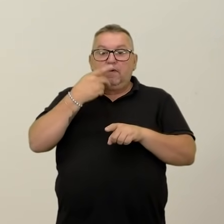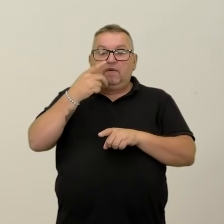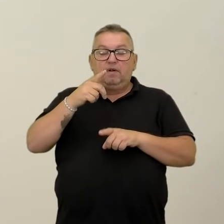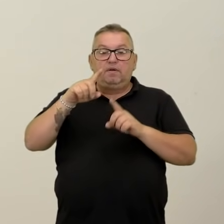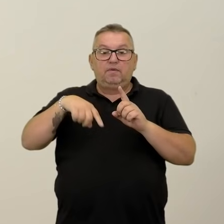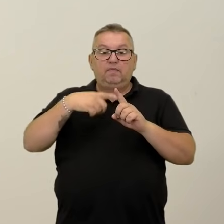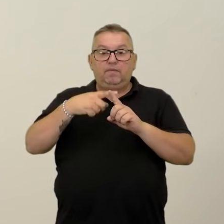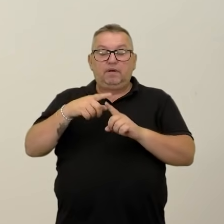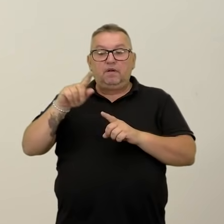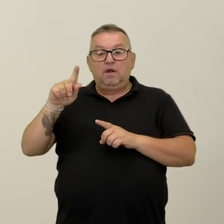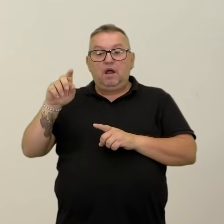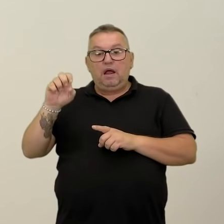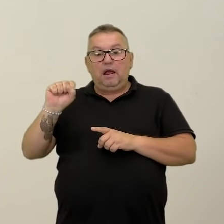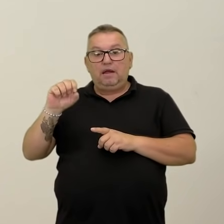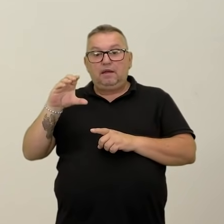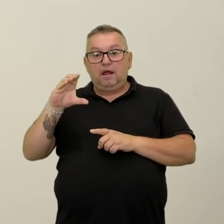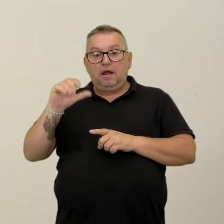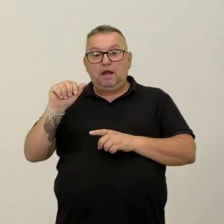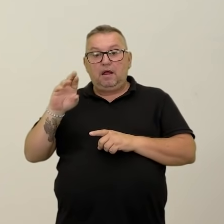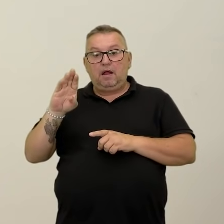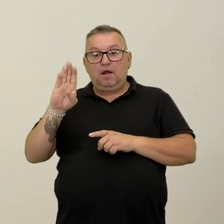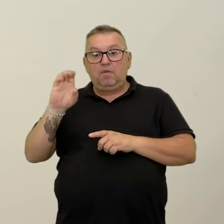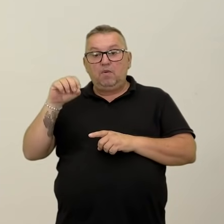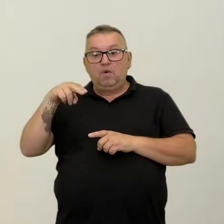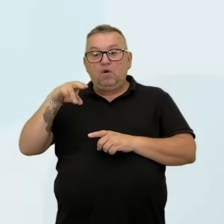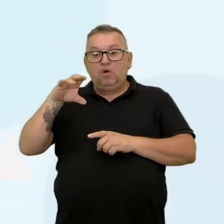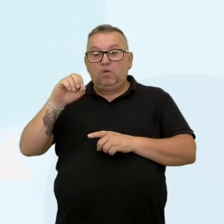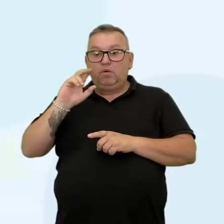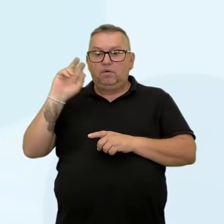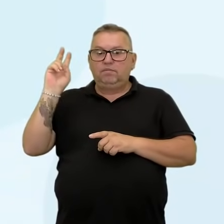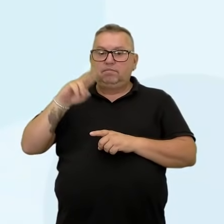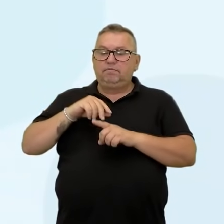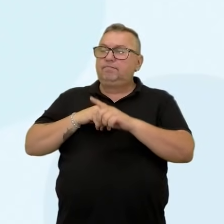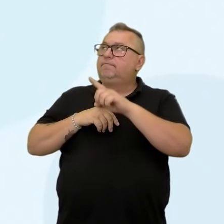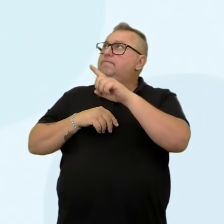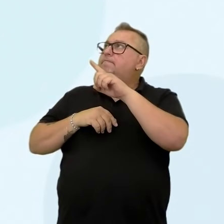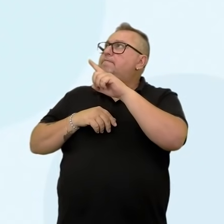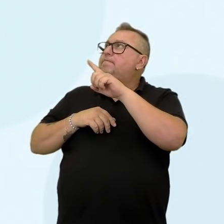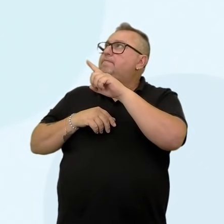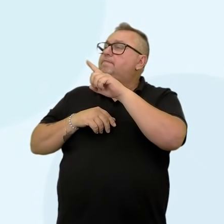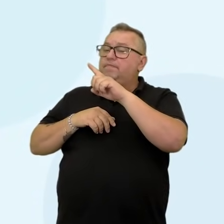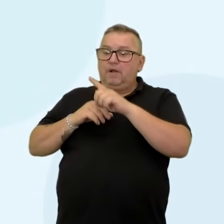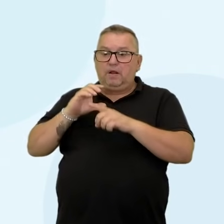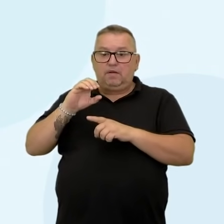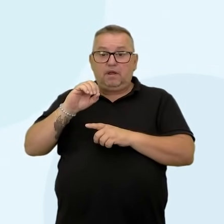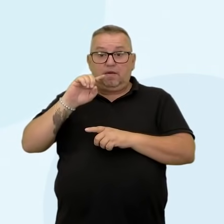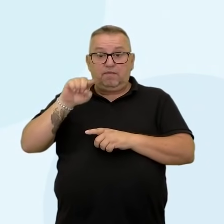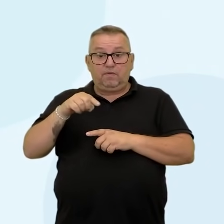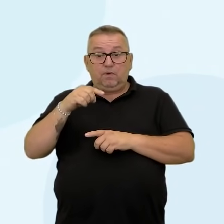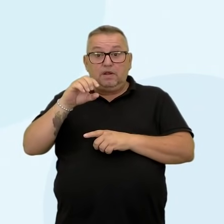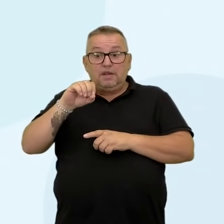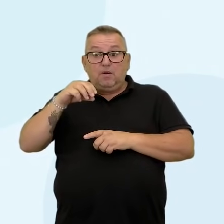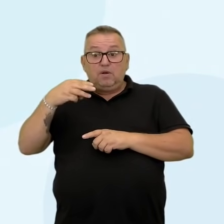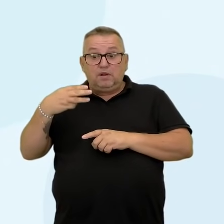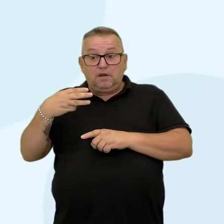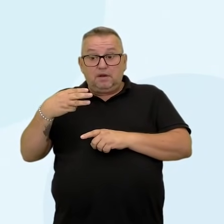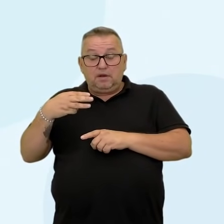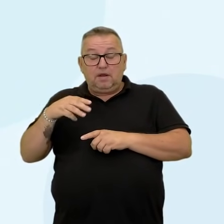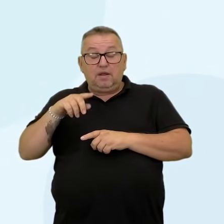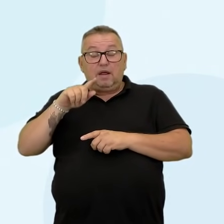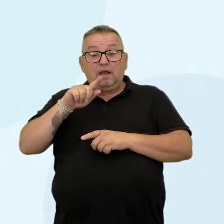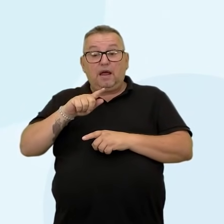falando mais o gás carbônico ele se você olhar de novo aí no gráfico 0,03 por cento e gás carbônico